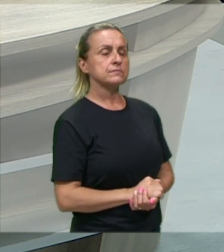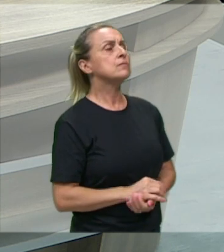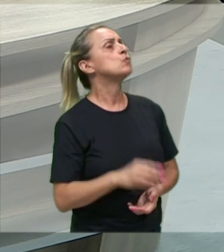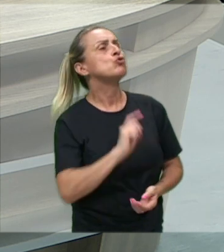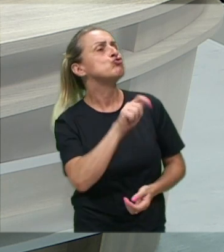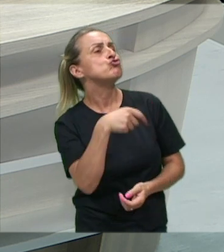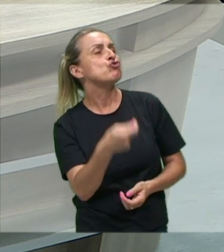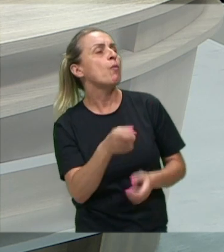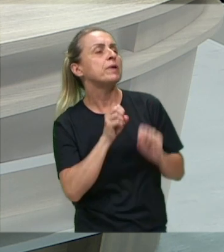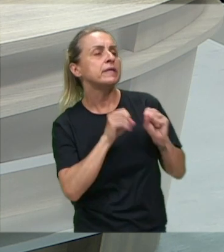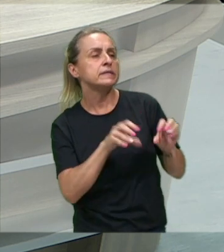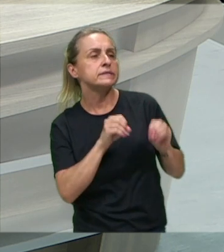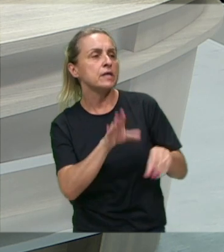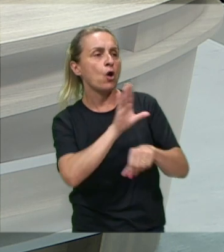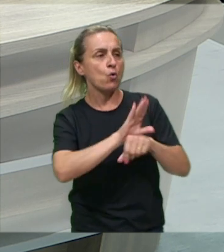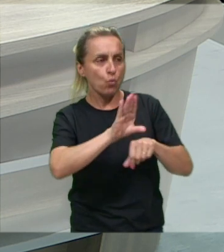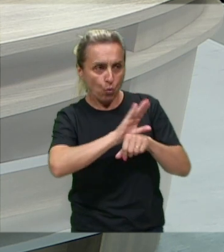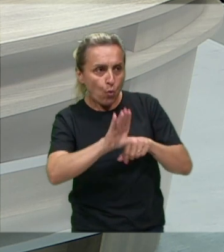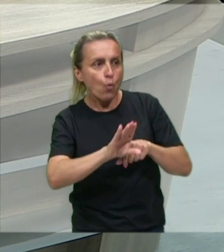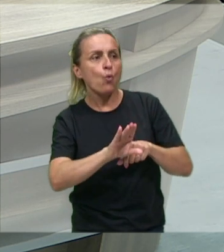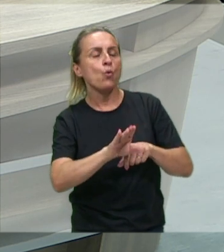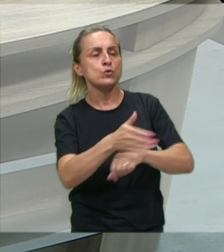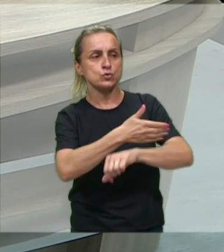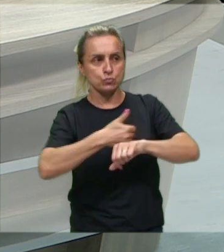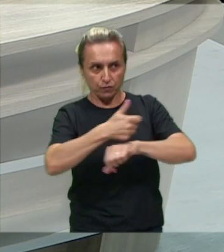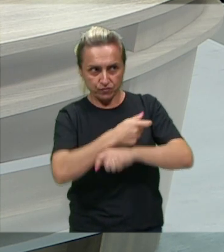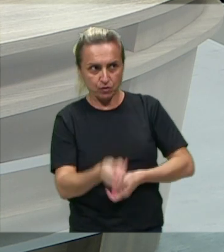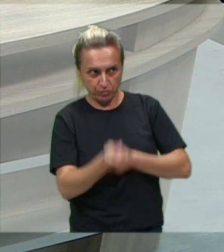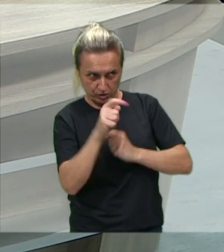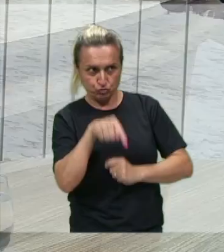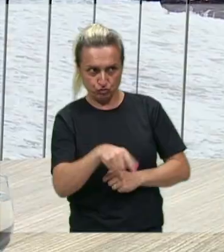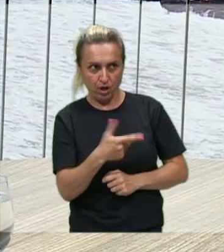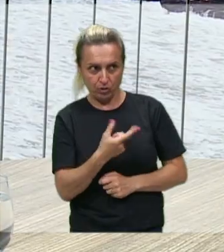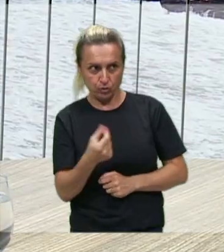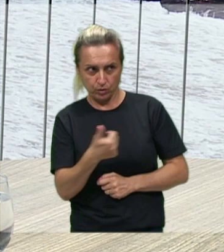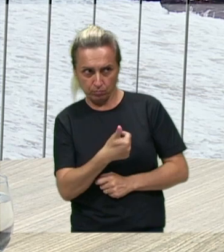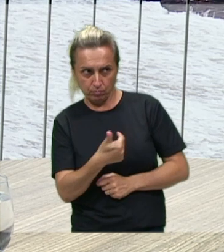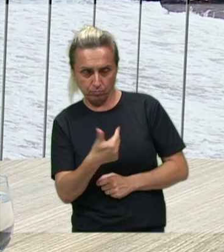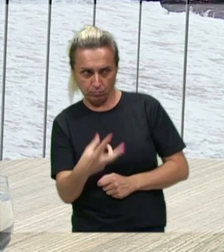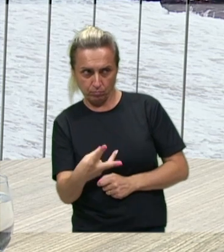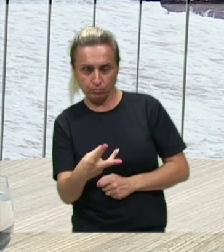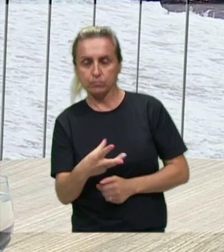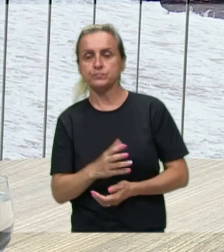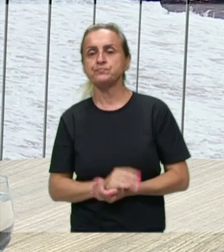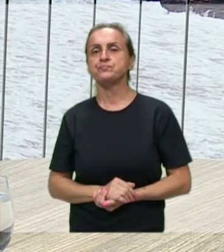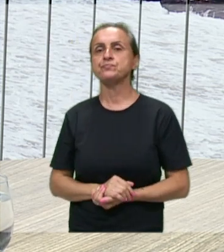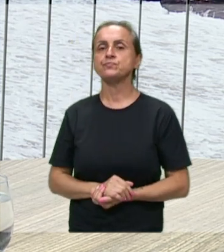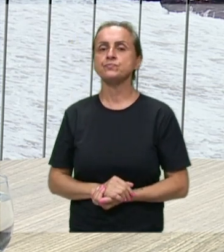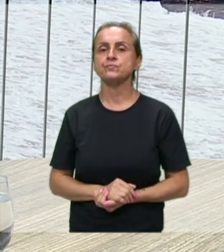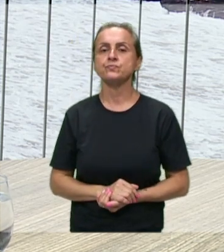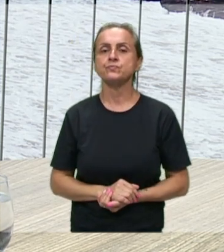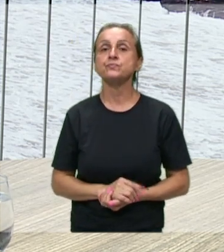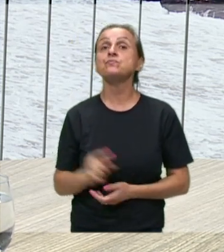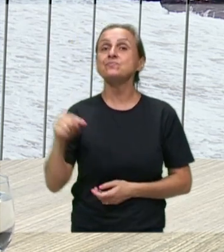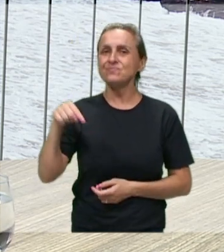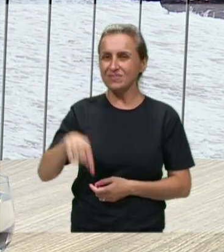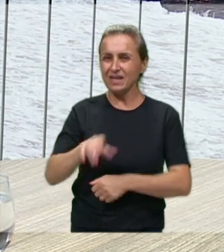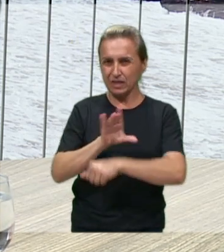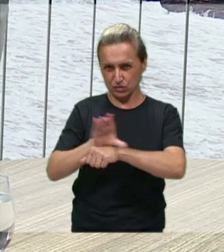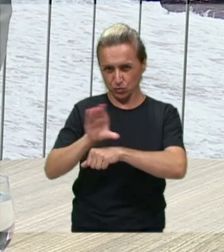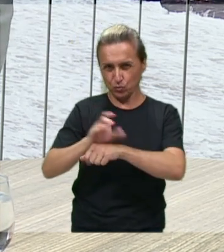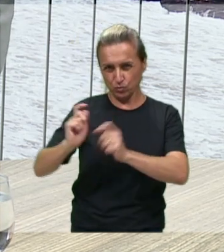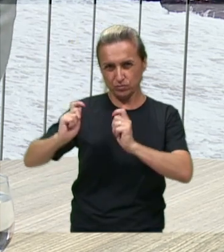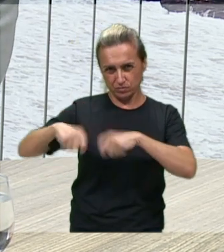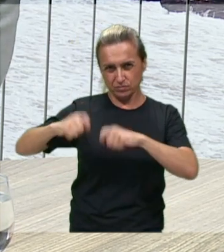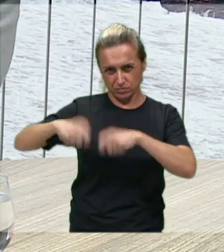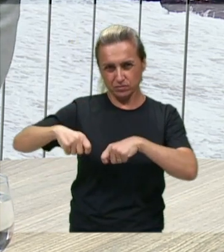dos pescadores e de formação da categoria. A gente a gente vai fazer essa capacitação, ela vai ser